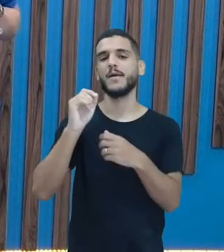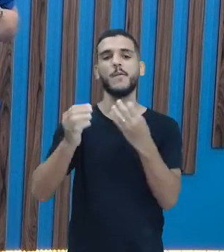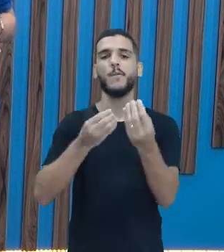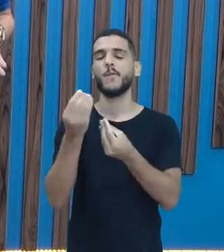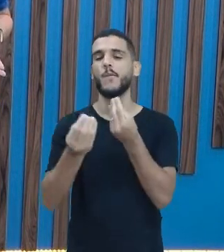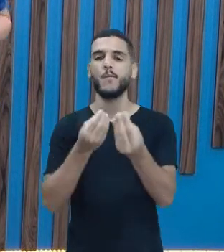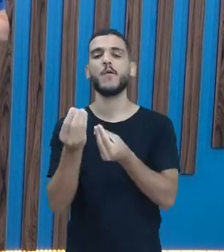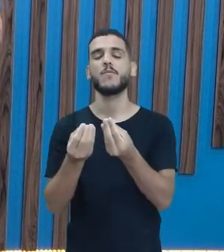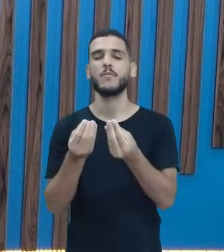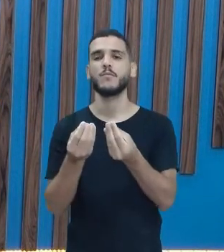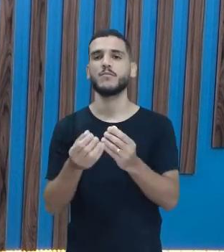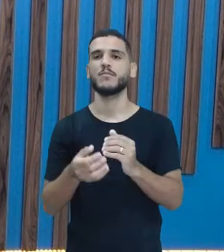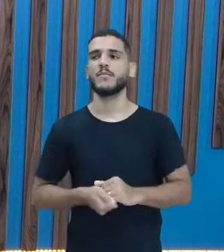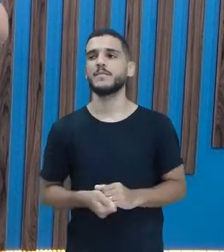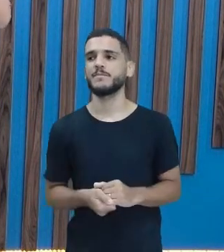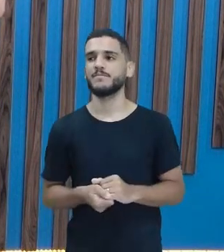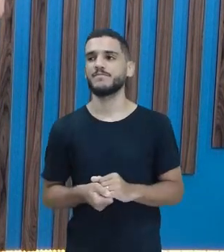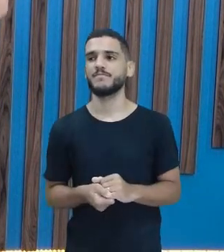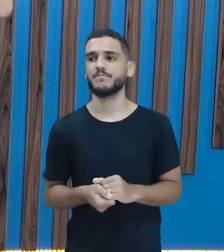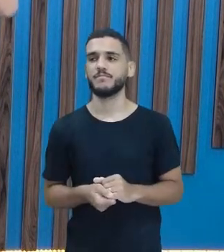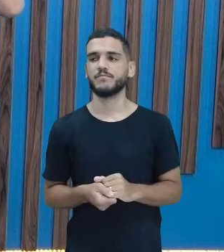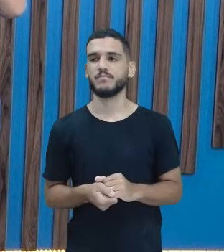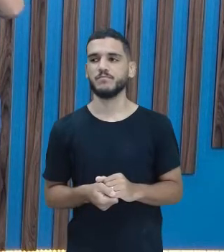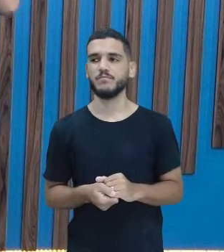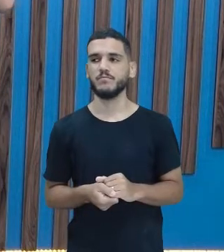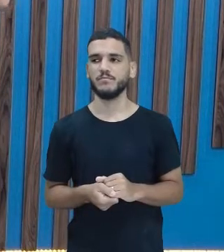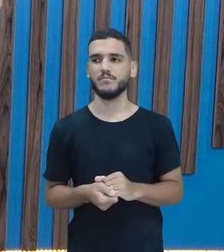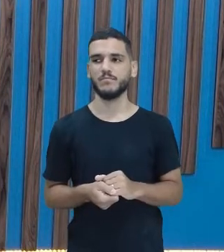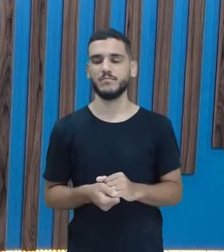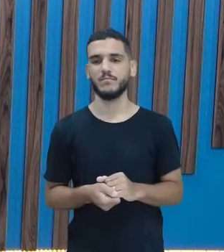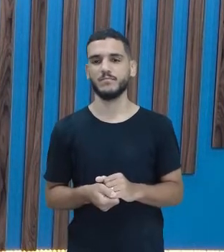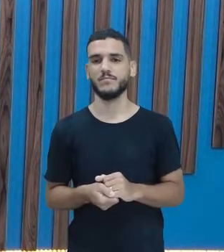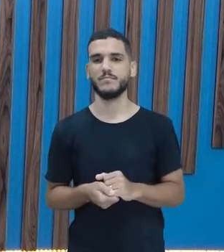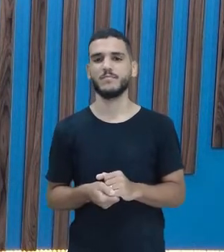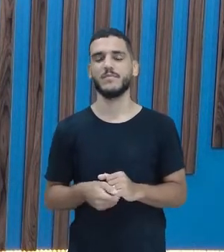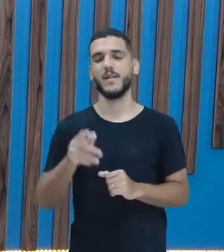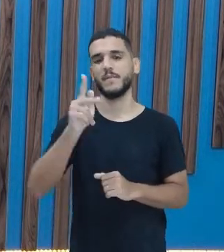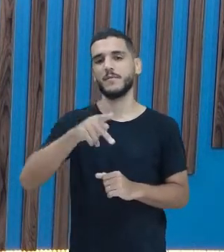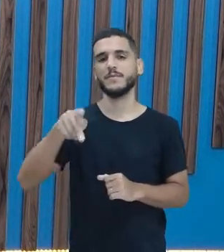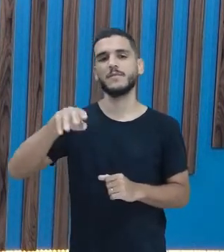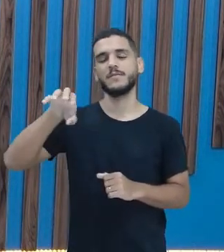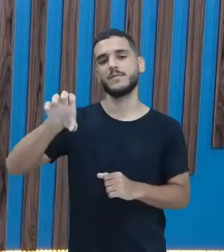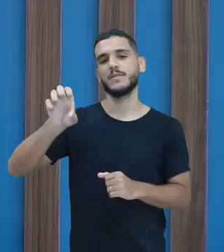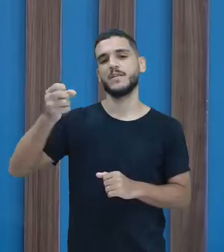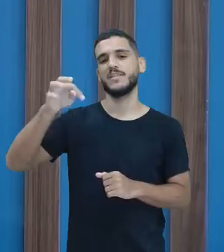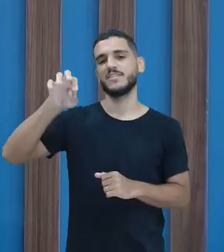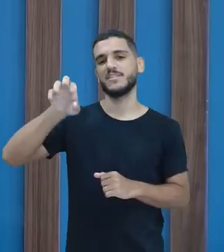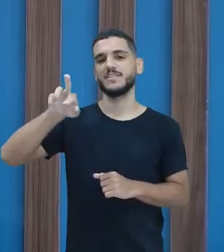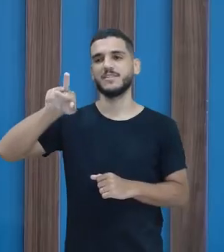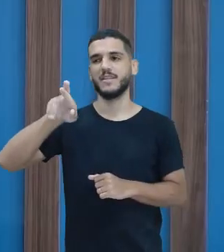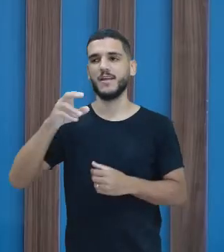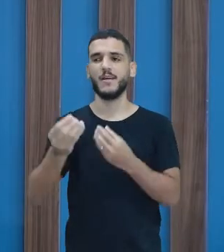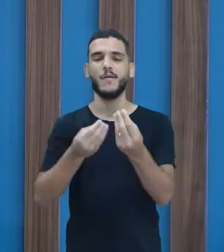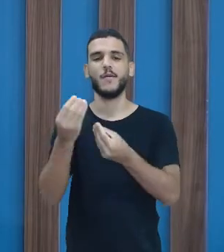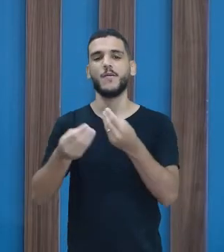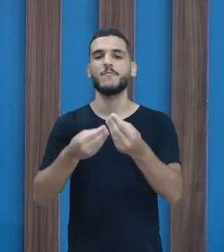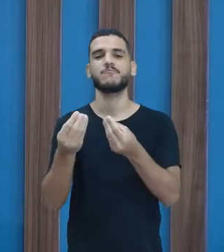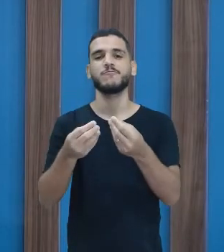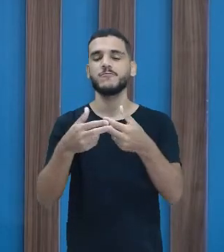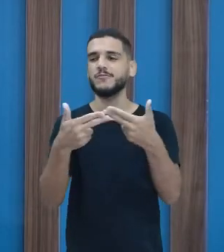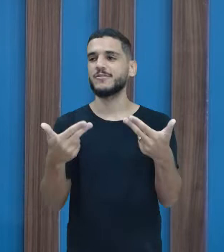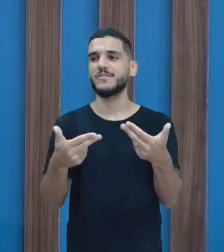encontro. Por exemplo, perdão, crianças, vou jogar para a professora Esther. Professora Esther, como estão as coisas aí? E